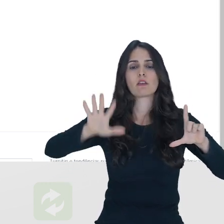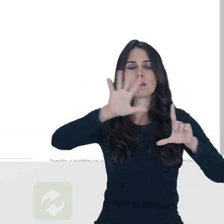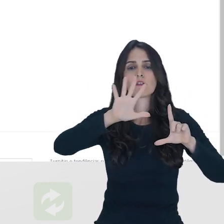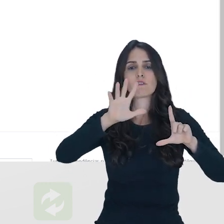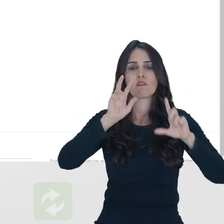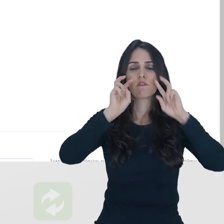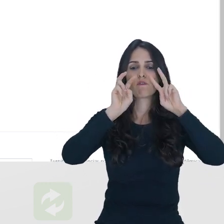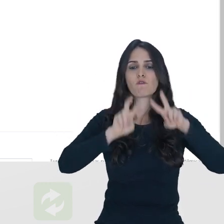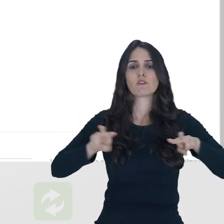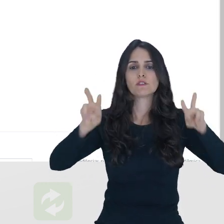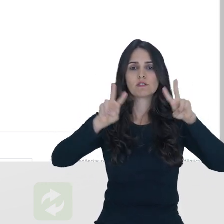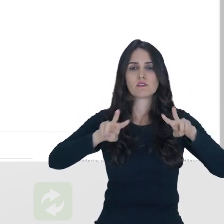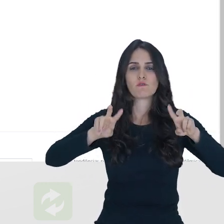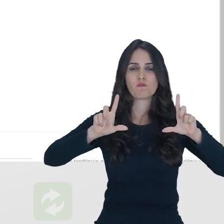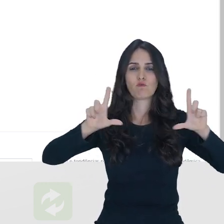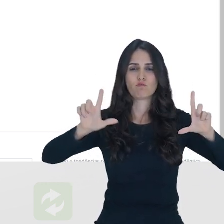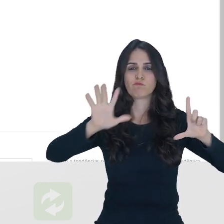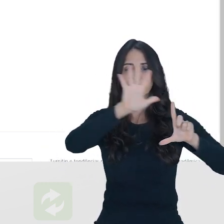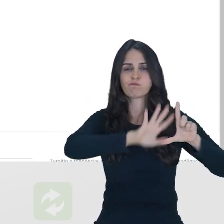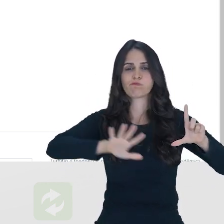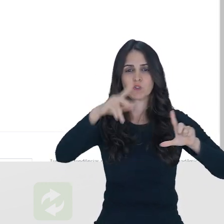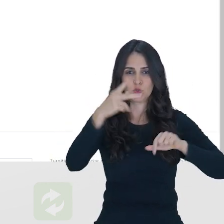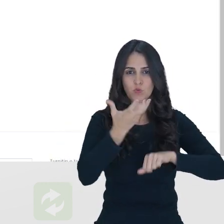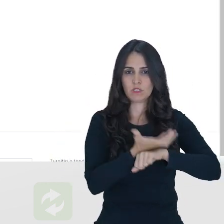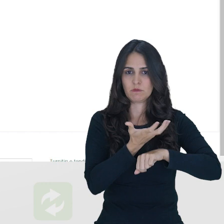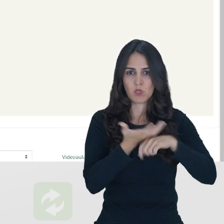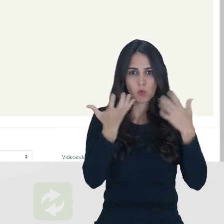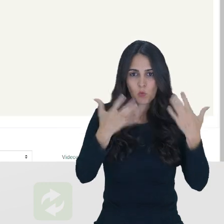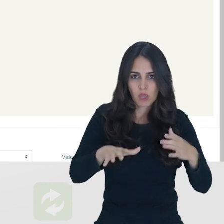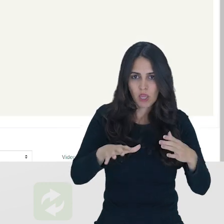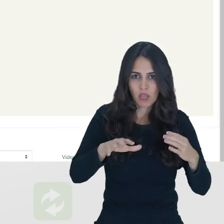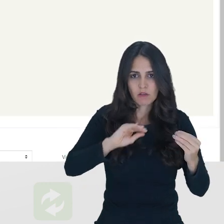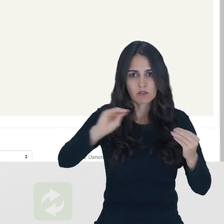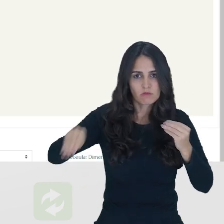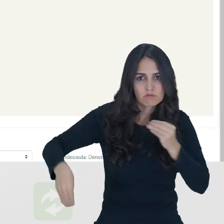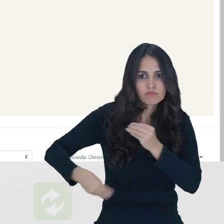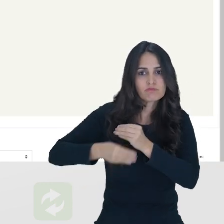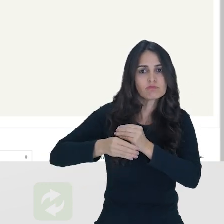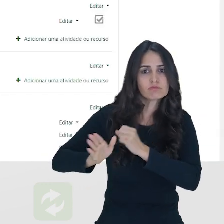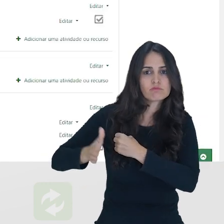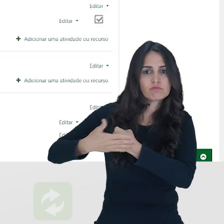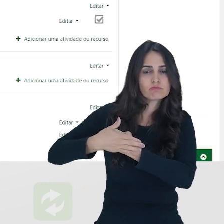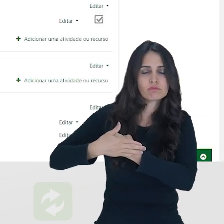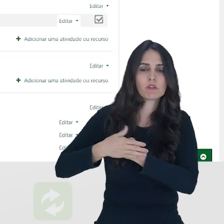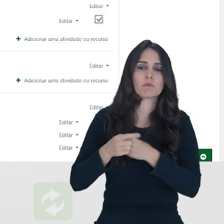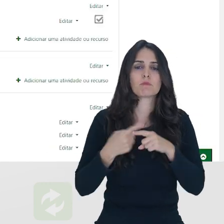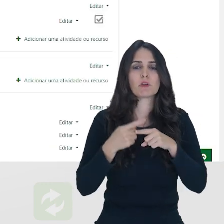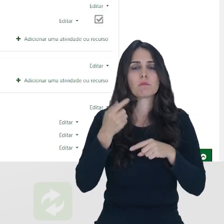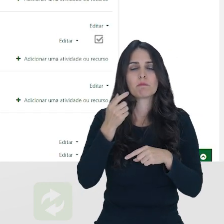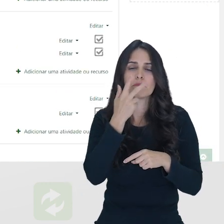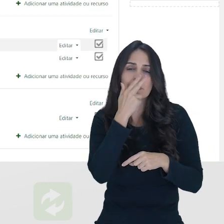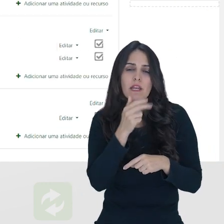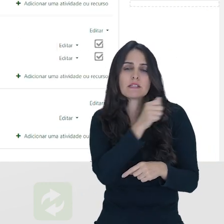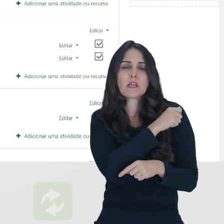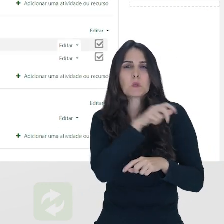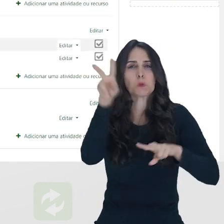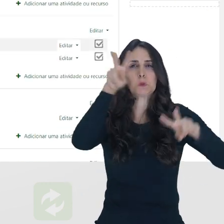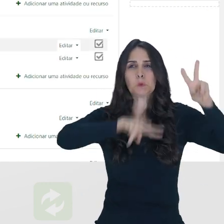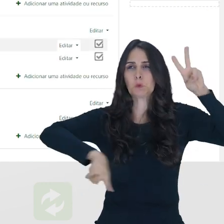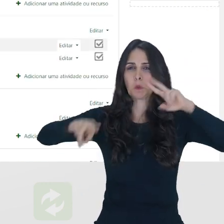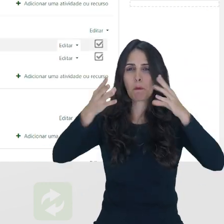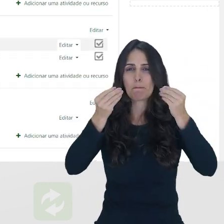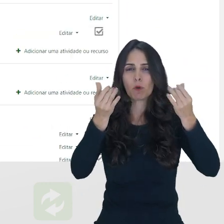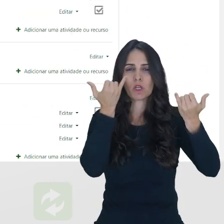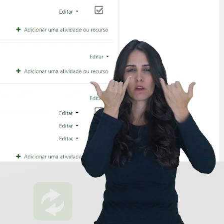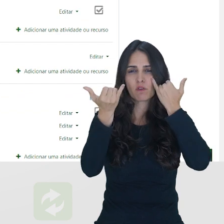na sua disciplina logo a tela inicial para que os alunos muitas vezes não fiquem com uma